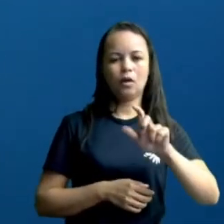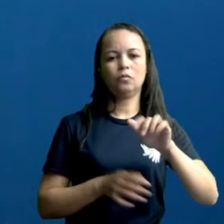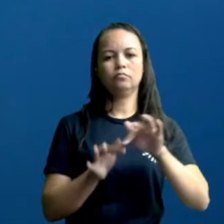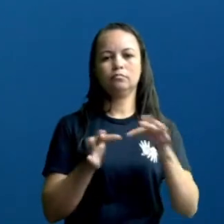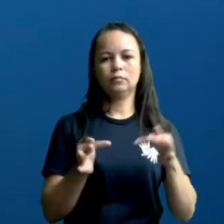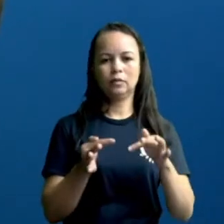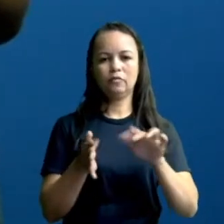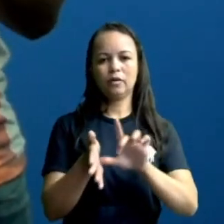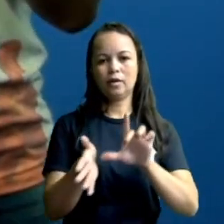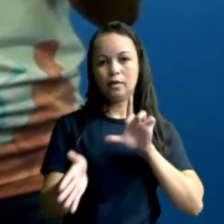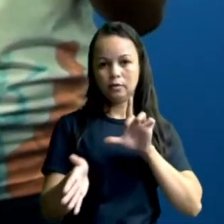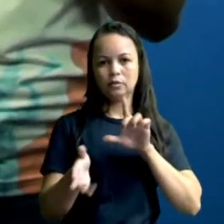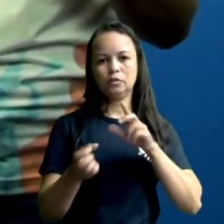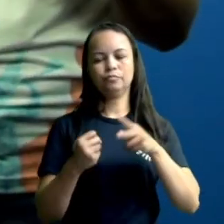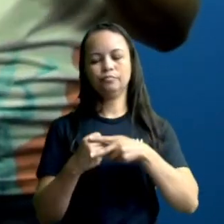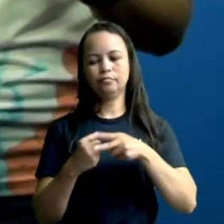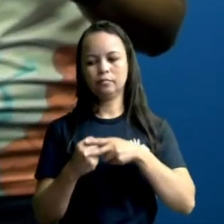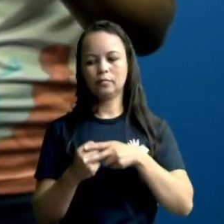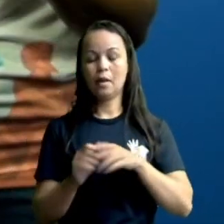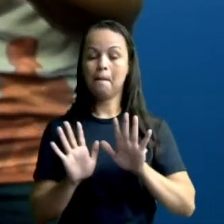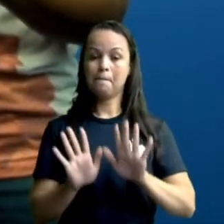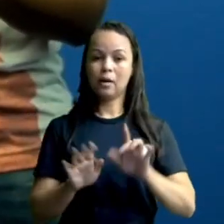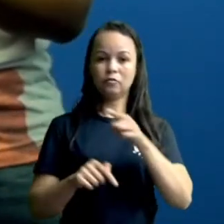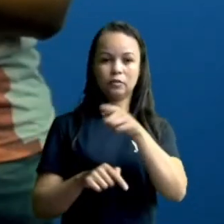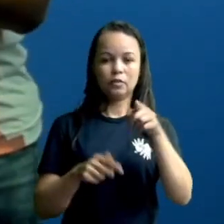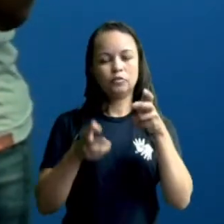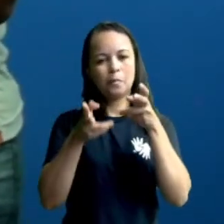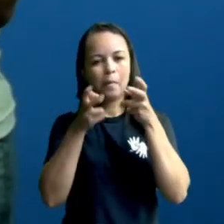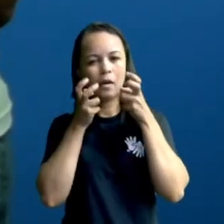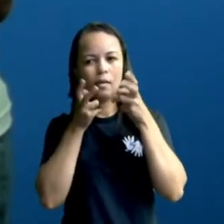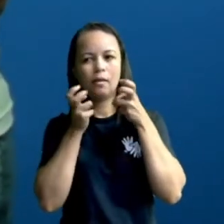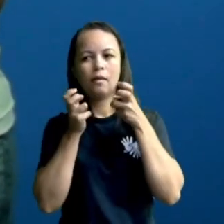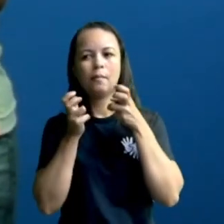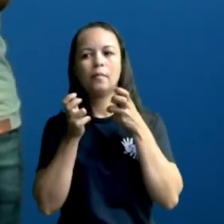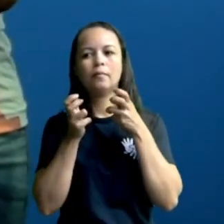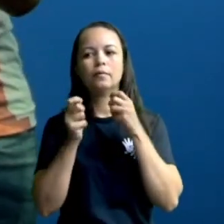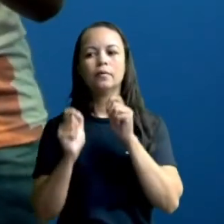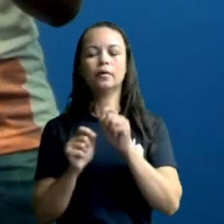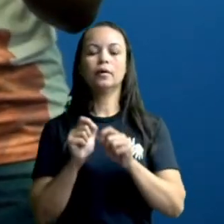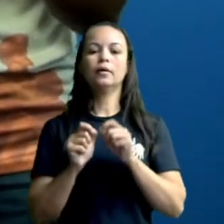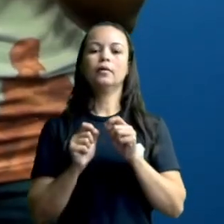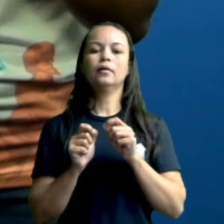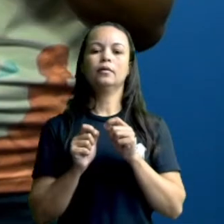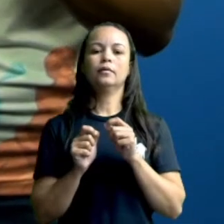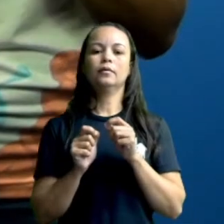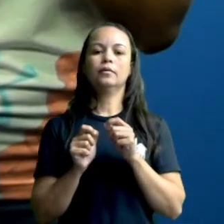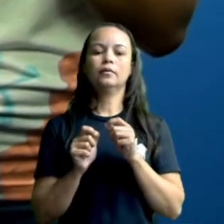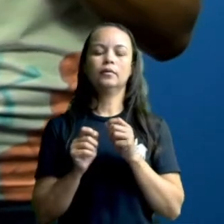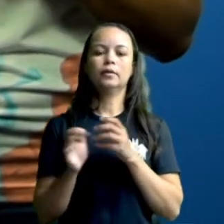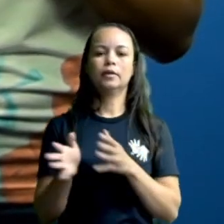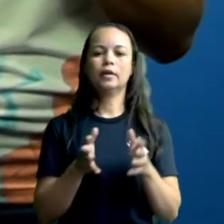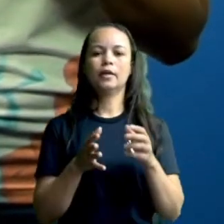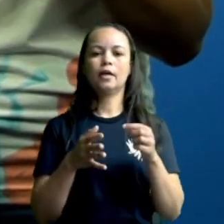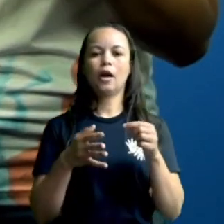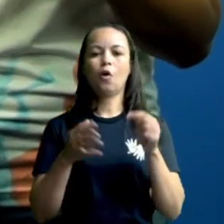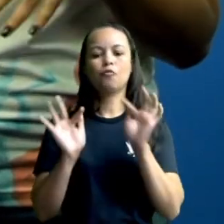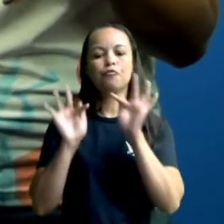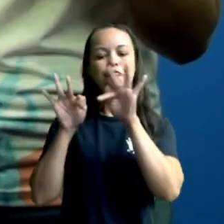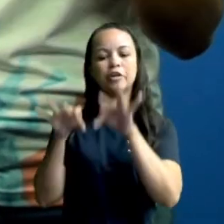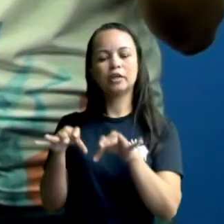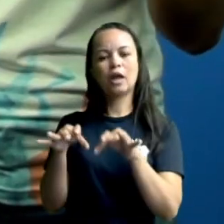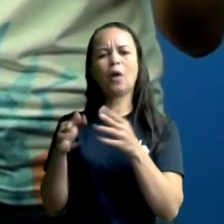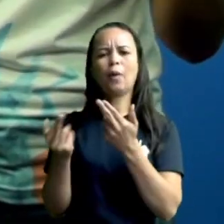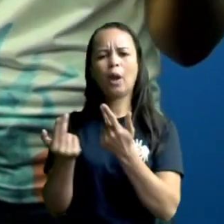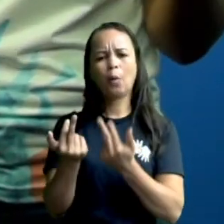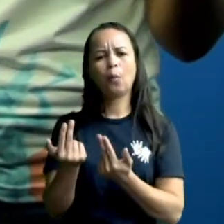do verbo, tá certo? Mas aí vocês podem perceber, ó, que a terminação ela é a mesma. A gente tem o